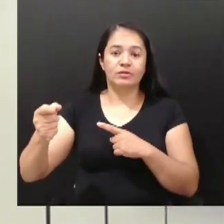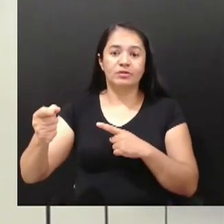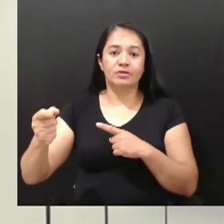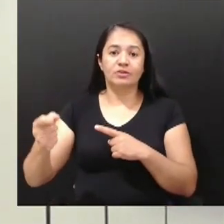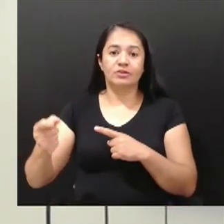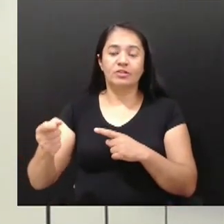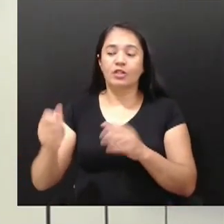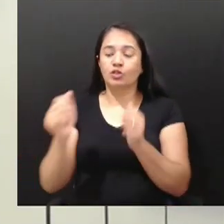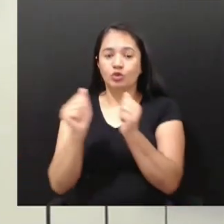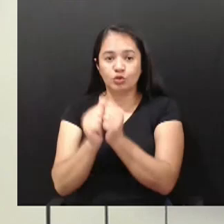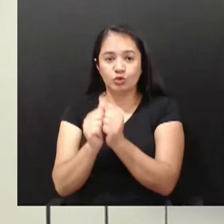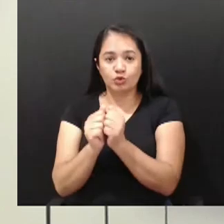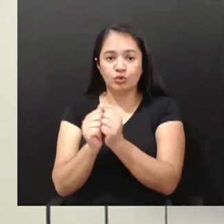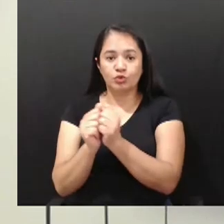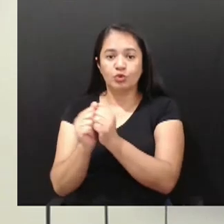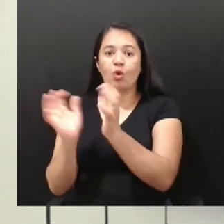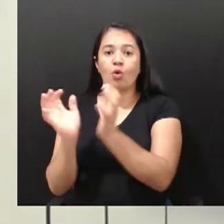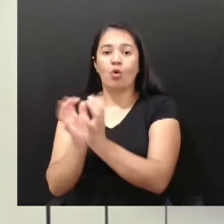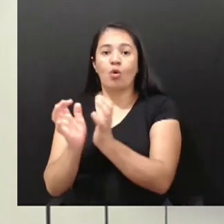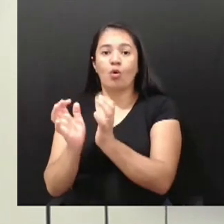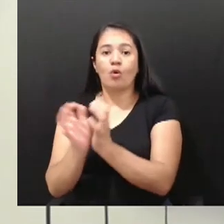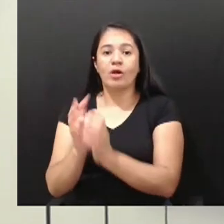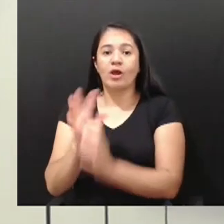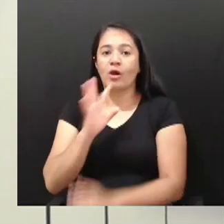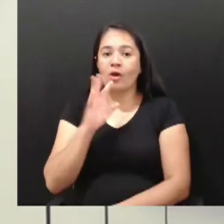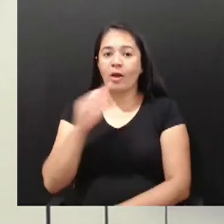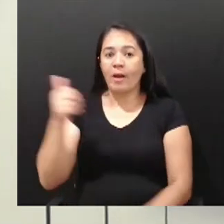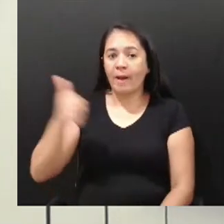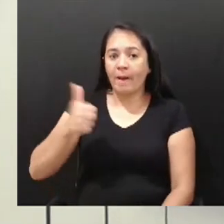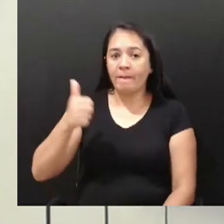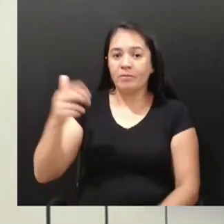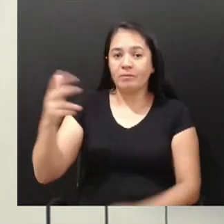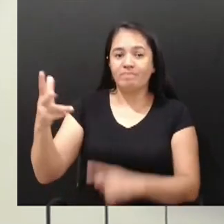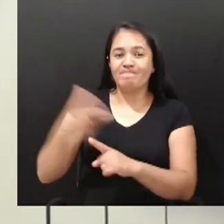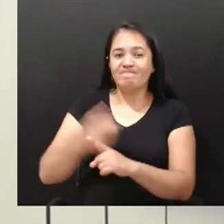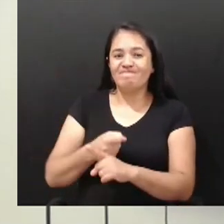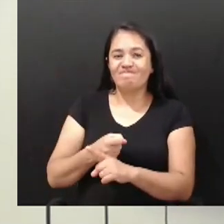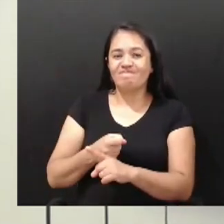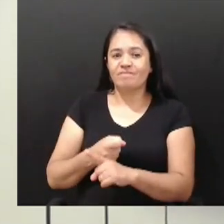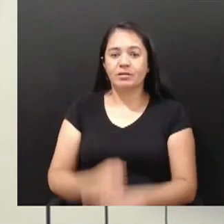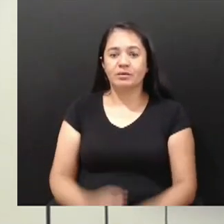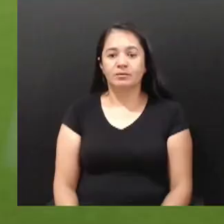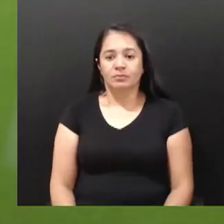para Brusque e conheceu a primeira derrota nesta segunda fase.